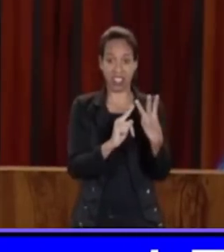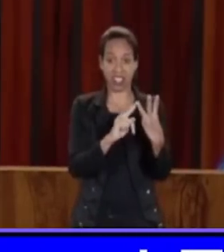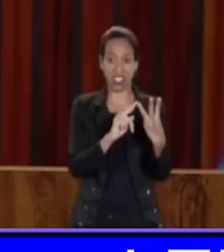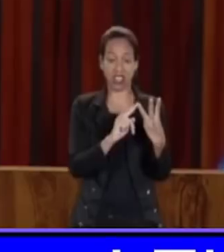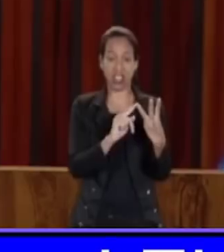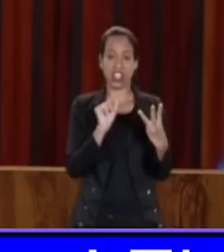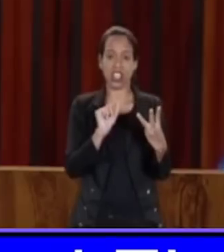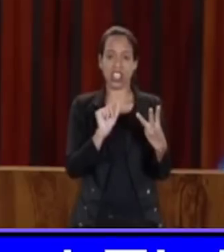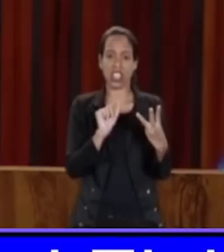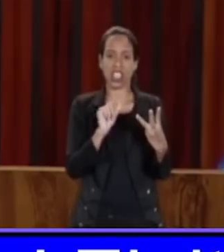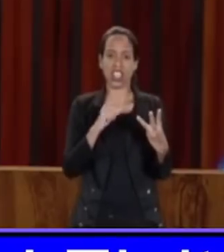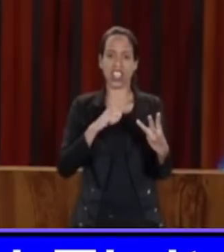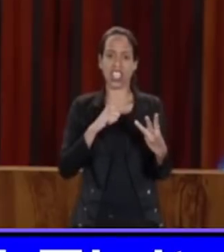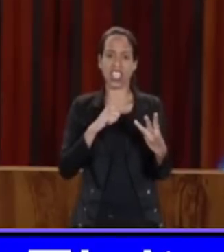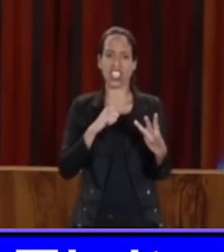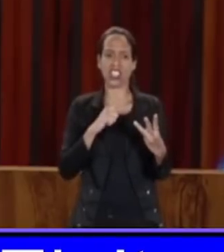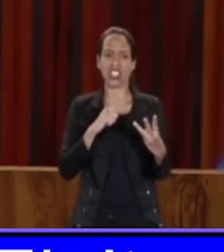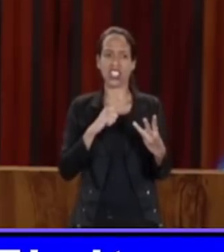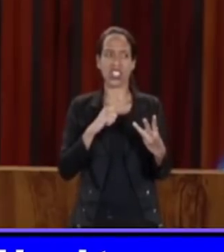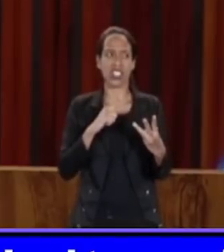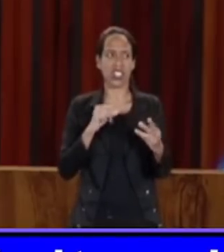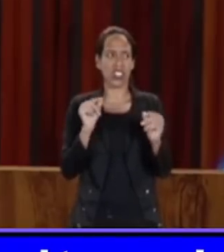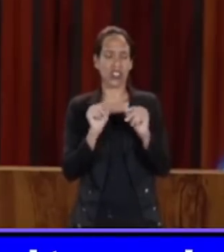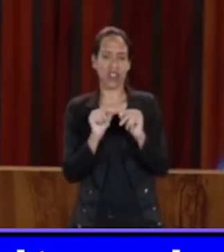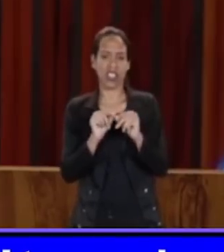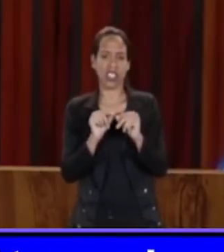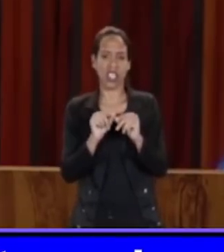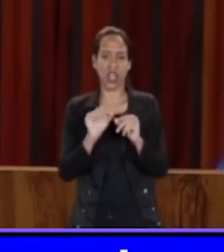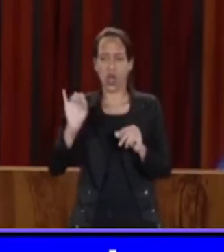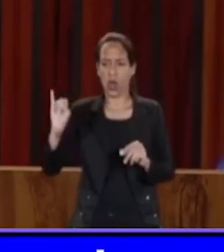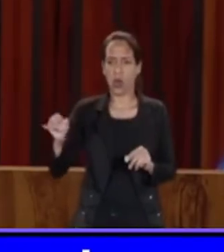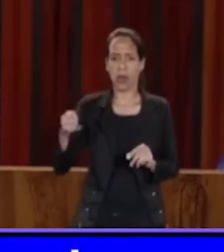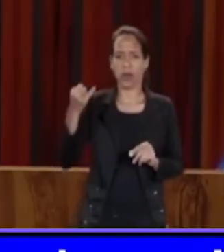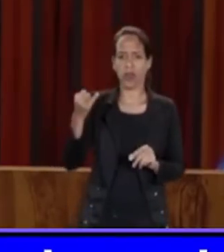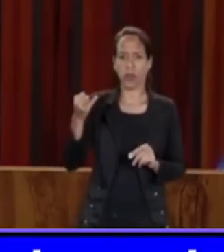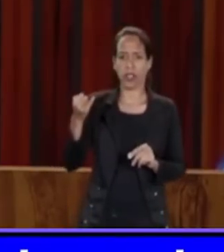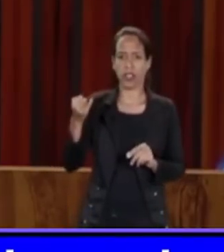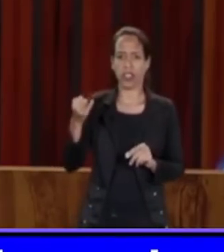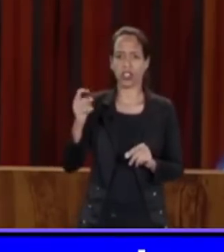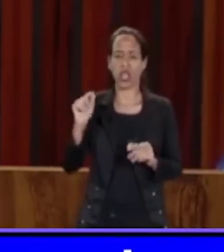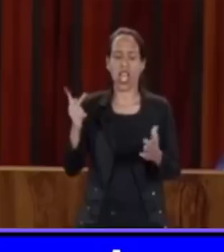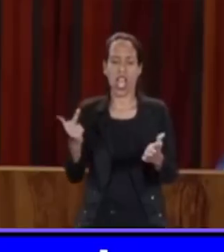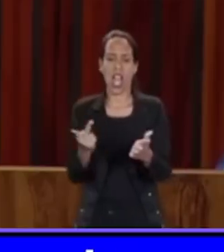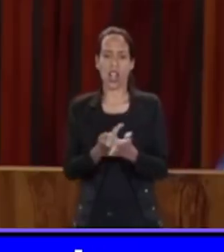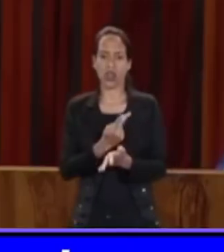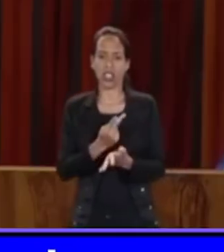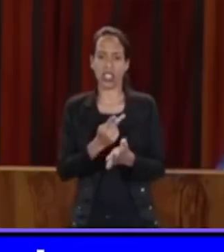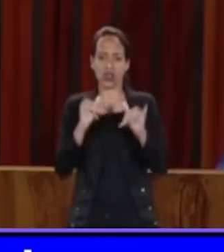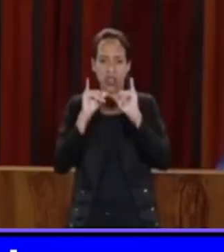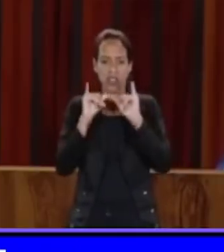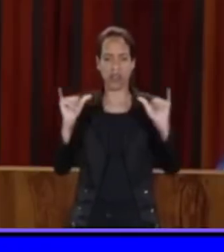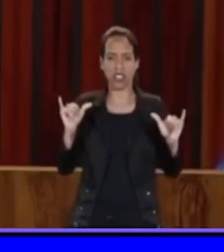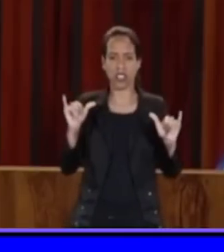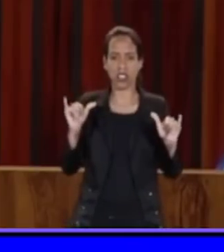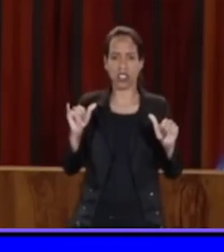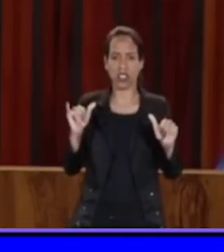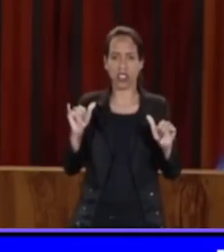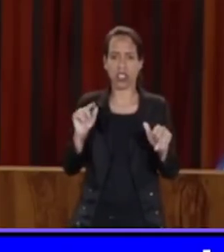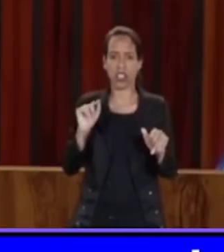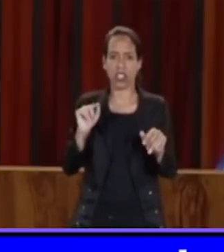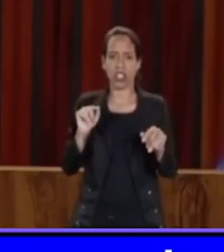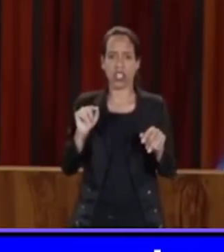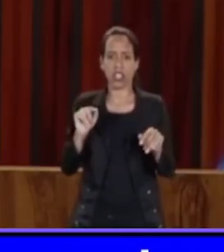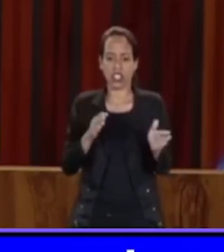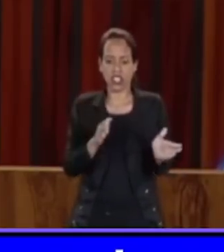interpenetram na sua conotação. O aproveitamento arbitrário da situação propiciada pelo desempenho de